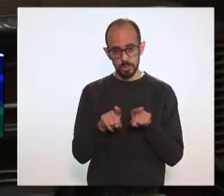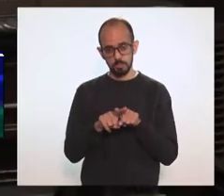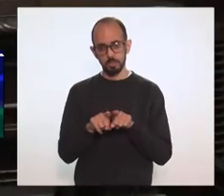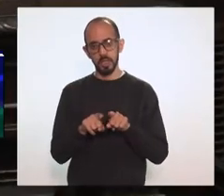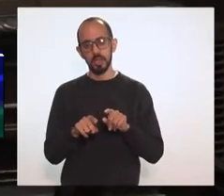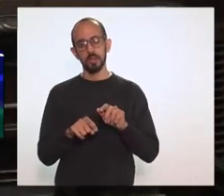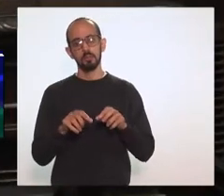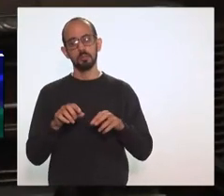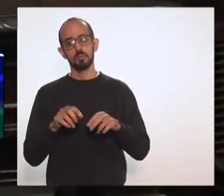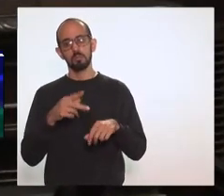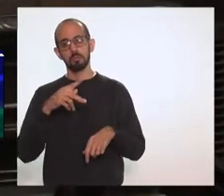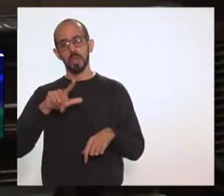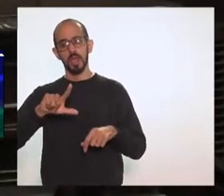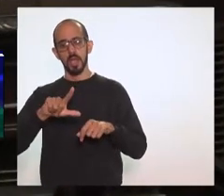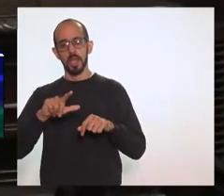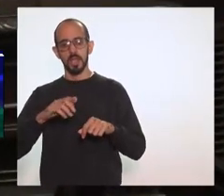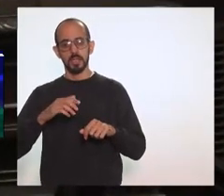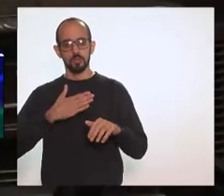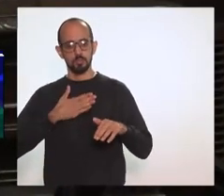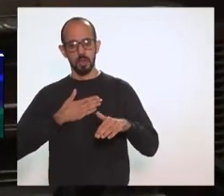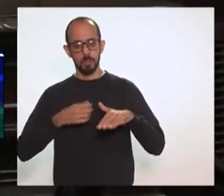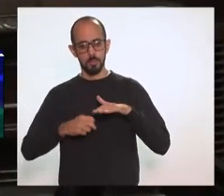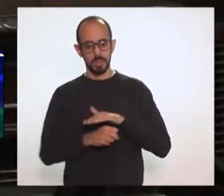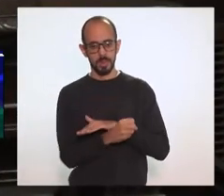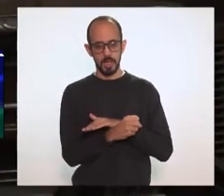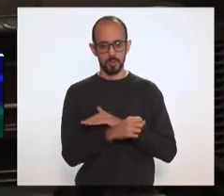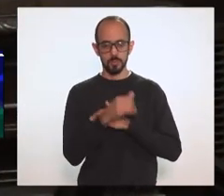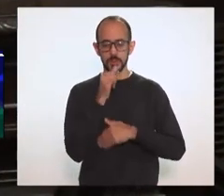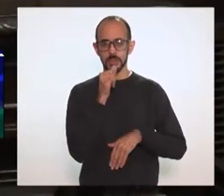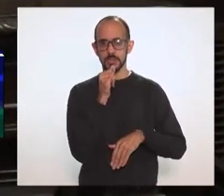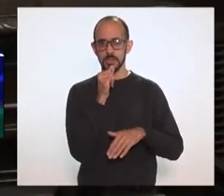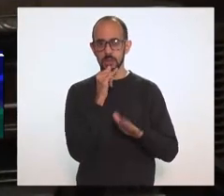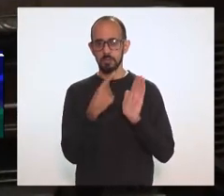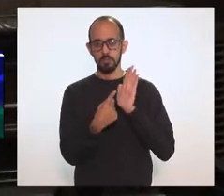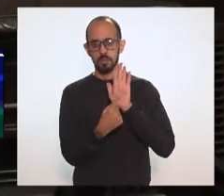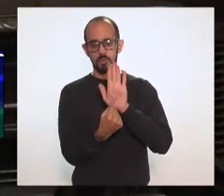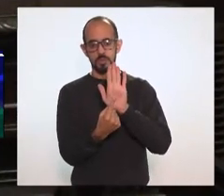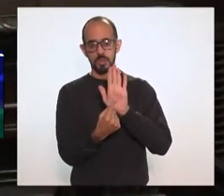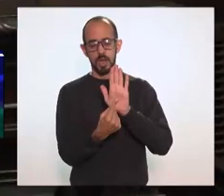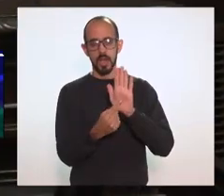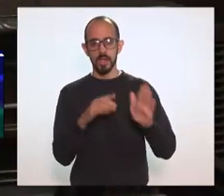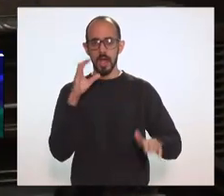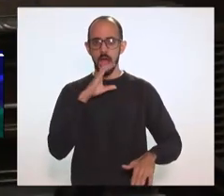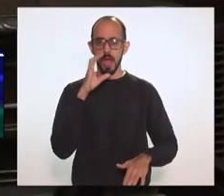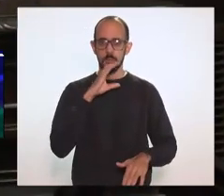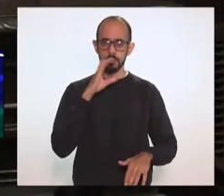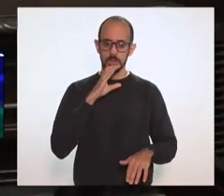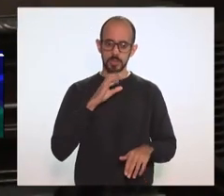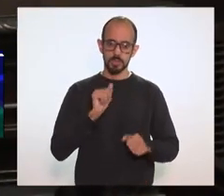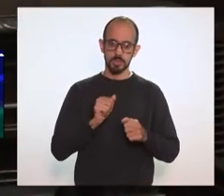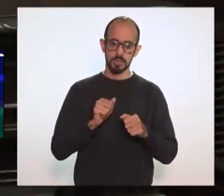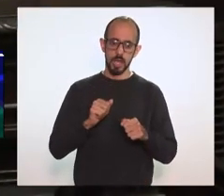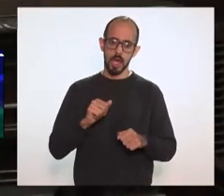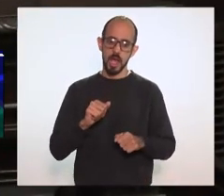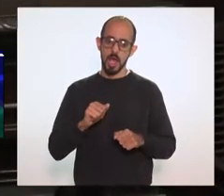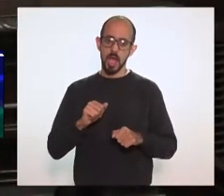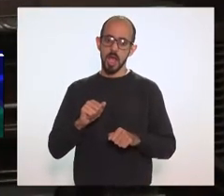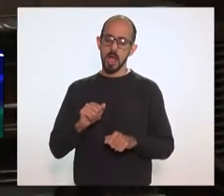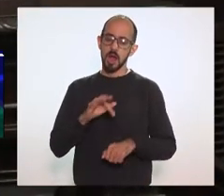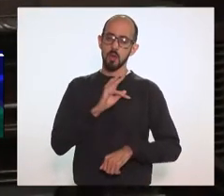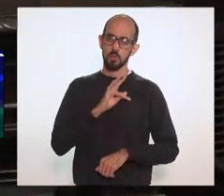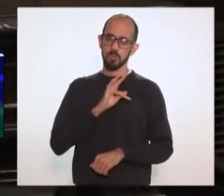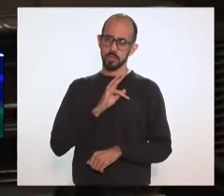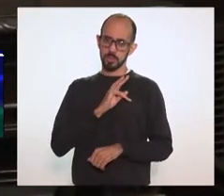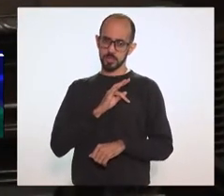lei apresentado pelo meu mandato, no sentido de, por exemplo, facilitar, dar celeridade à autoridade policial na comunicação,